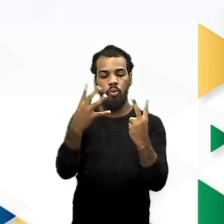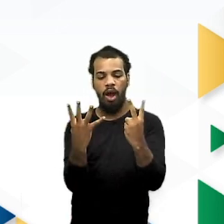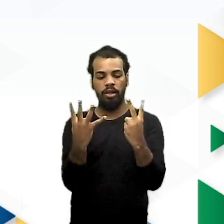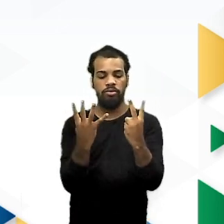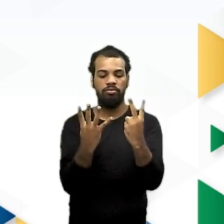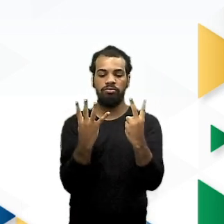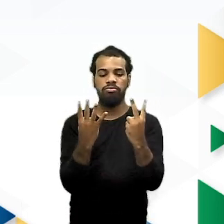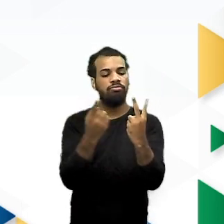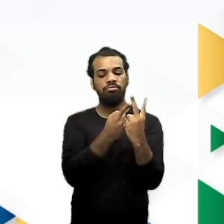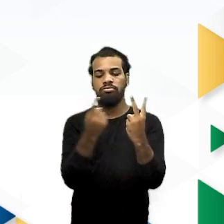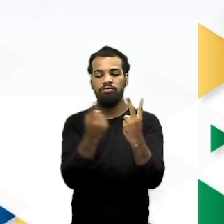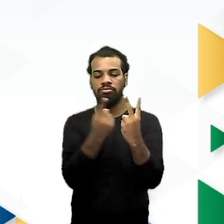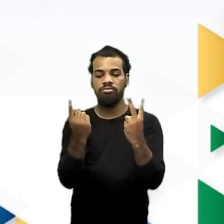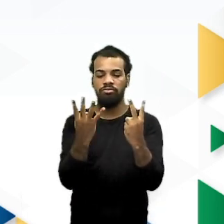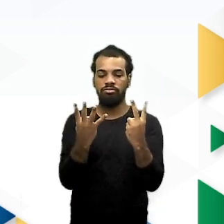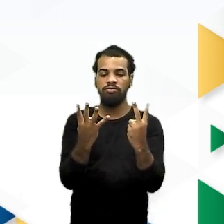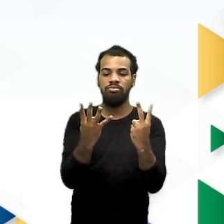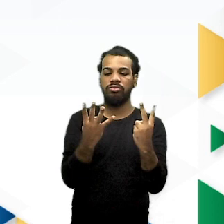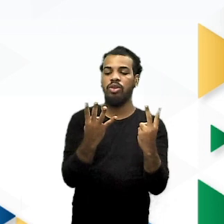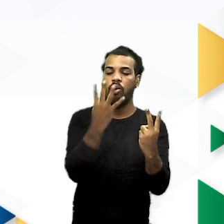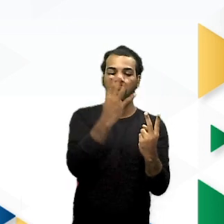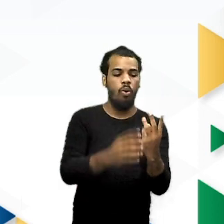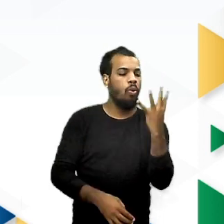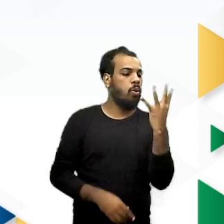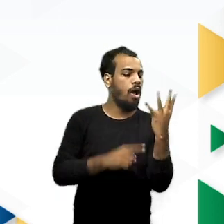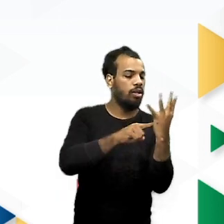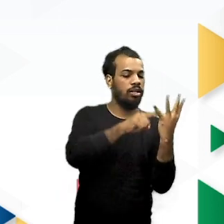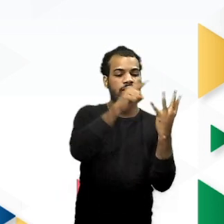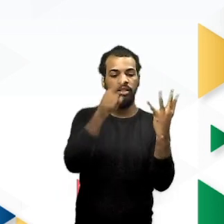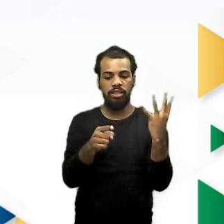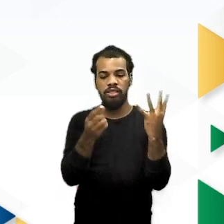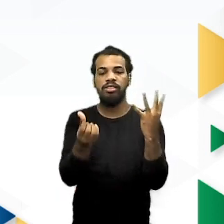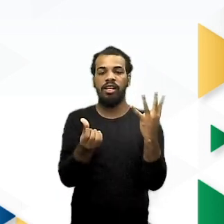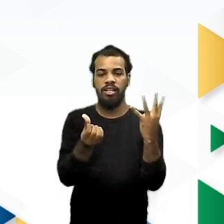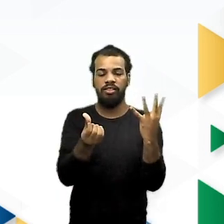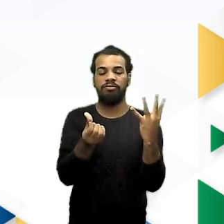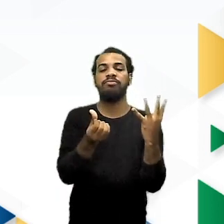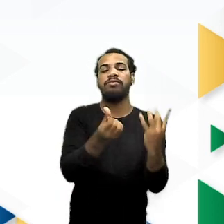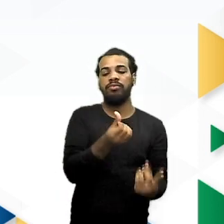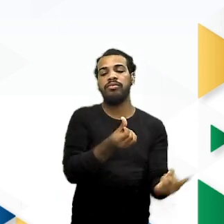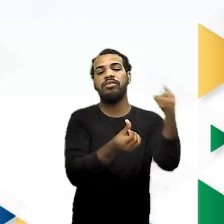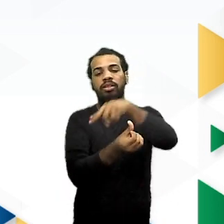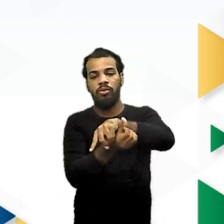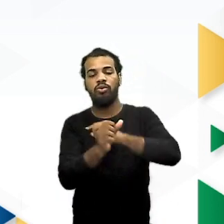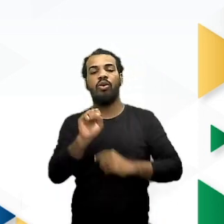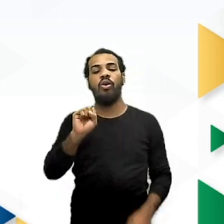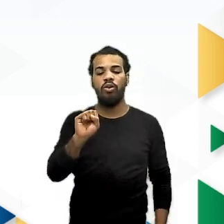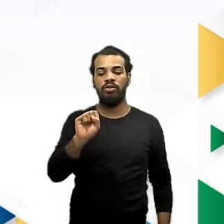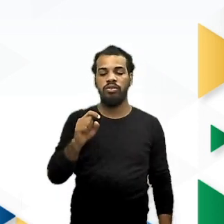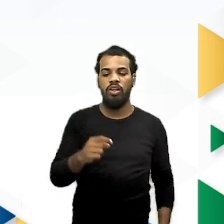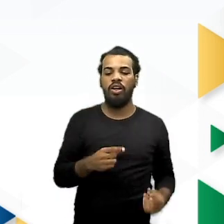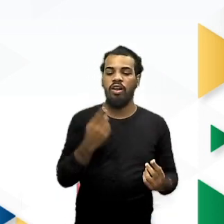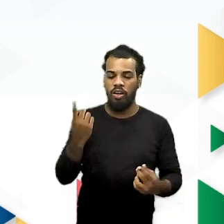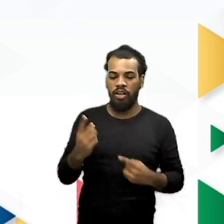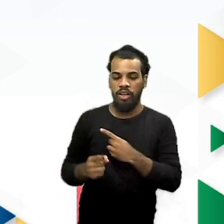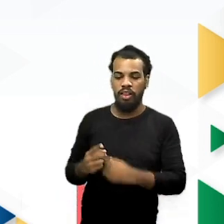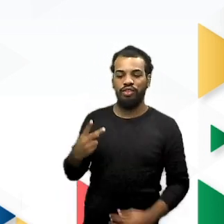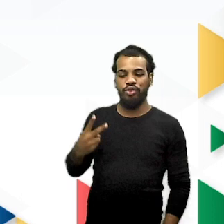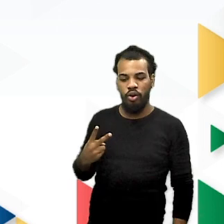de 4 para 6? Ó, 2, 4, 6. Qual é o próximo? 8. Estou aumentando 2 a 2. Vê se